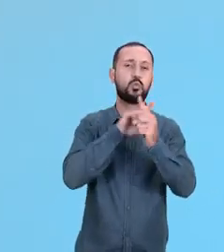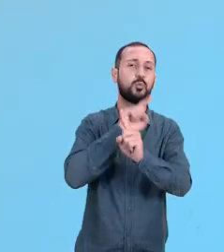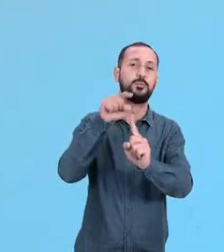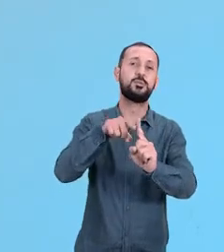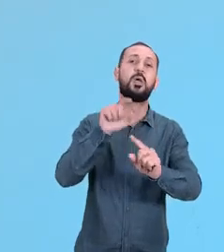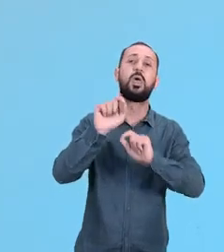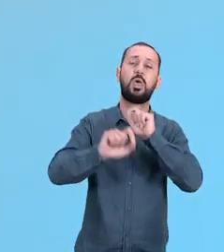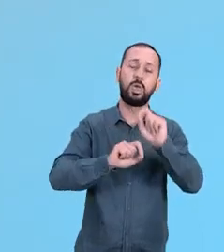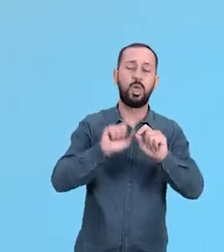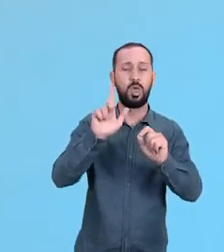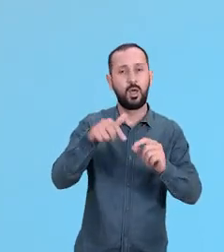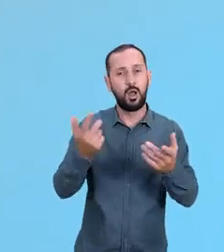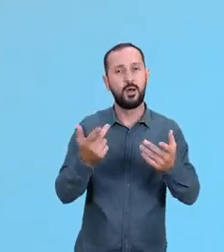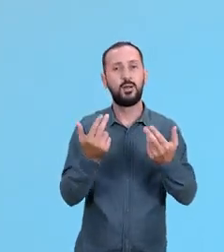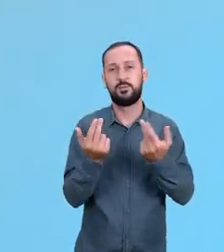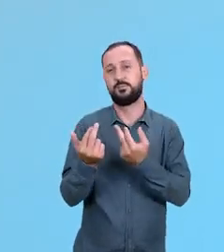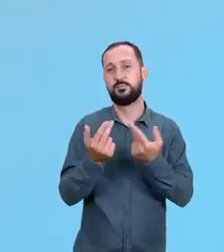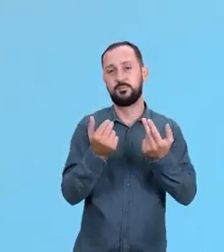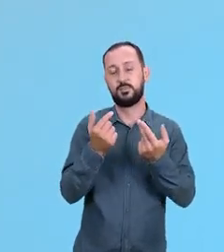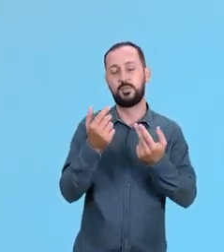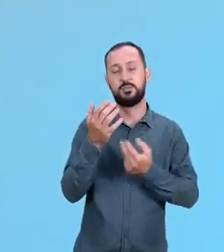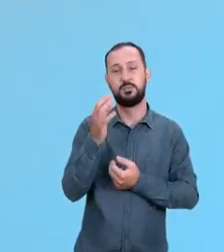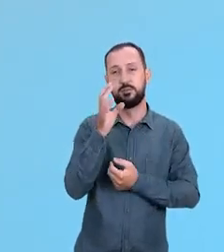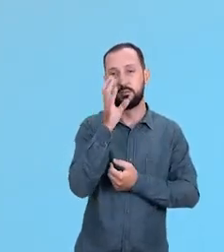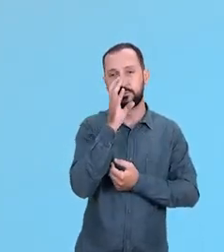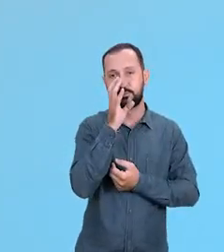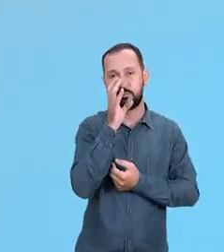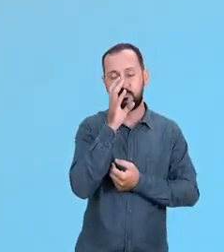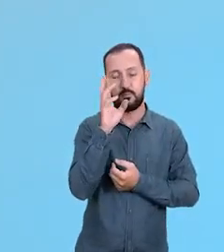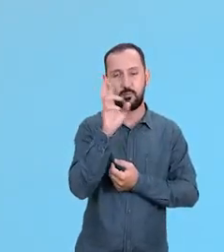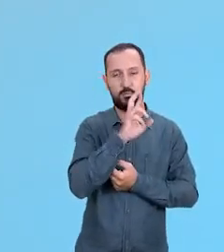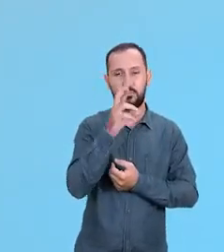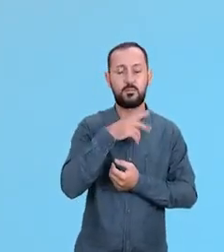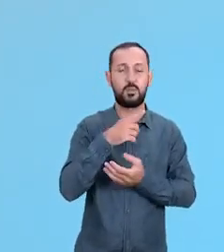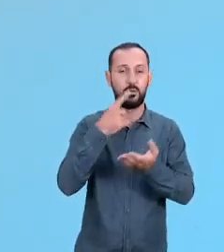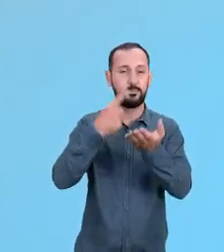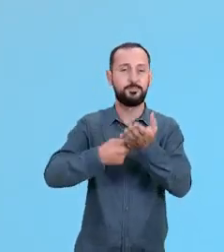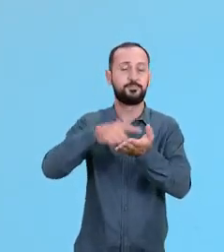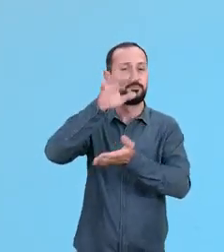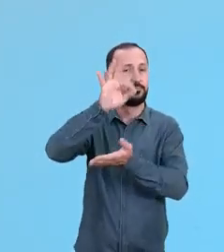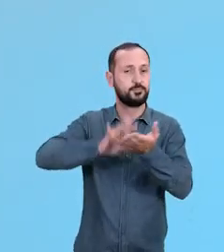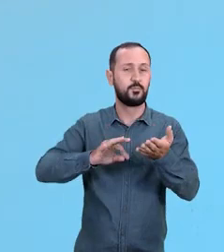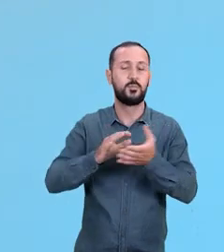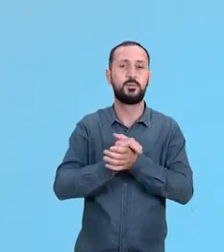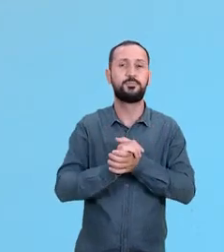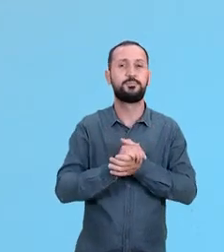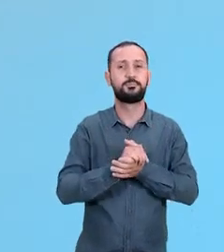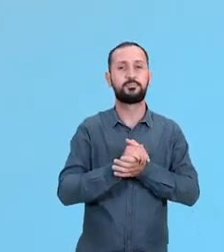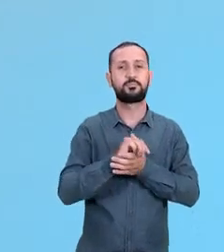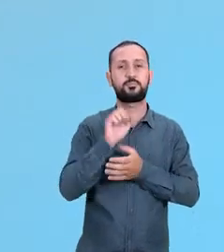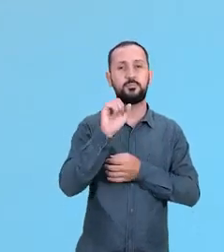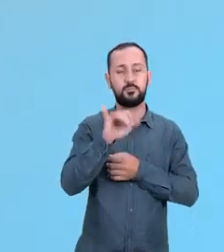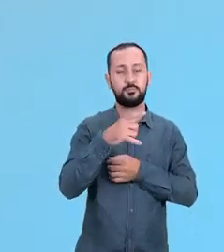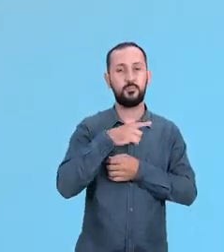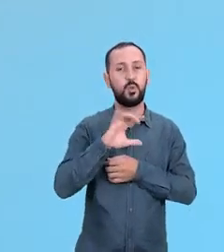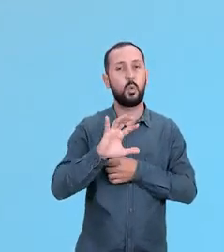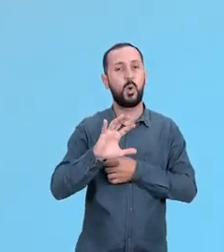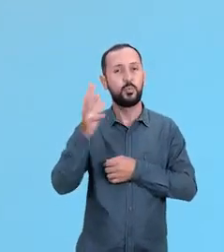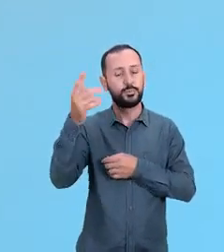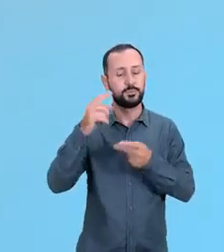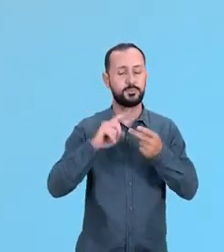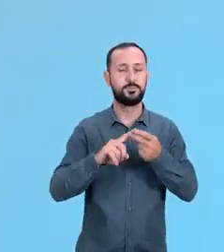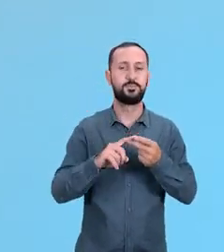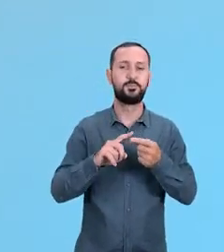missões é exatamente observar essas pactuações. Se elas estão